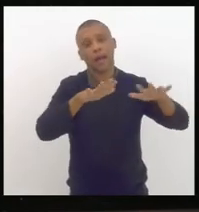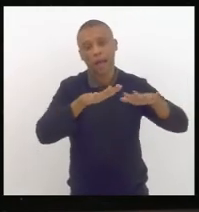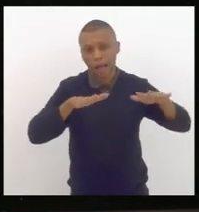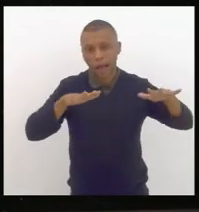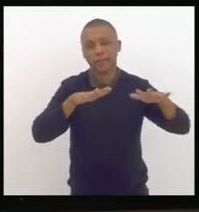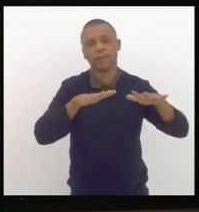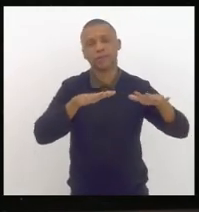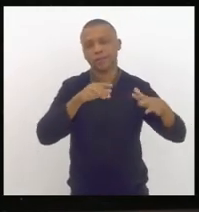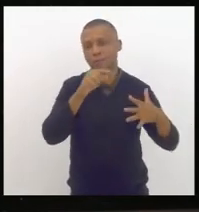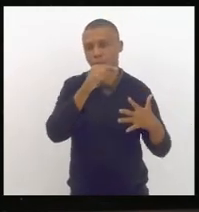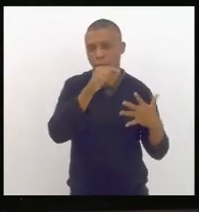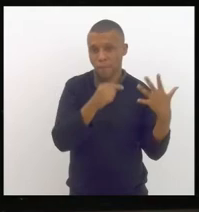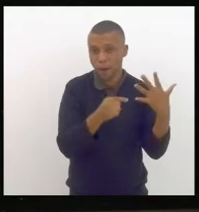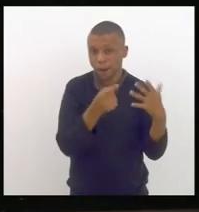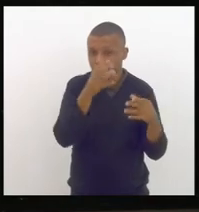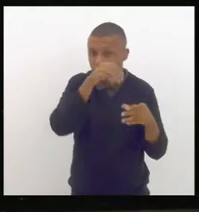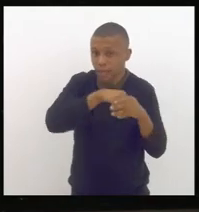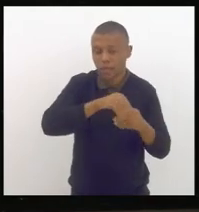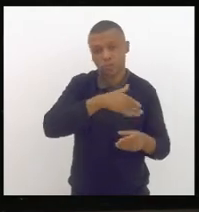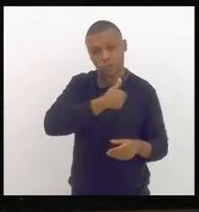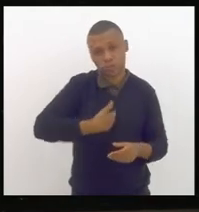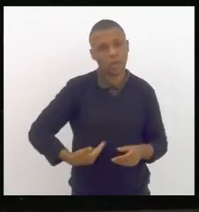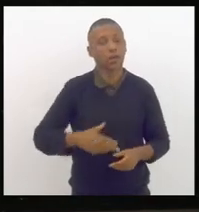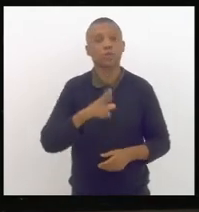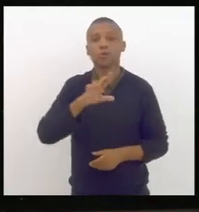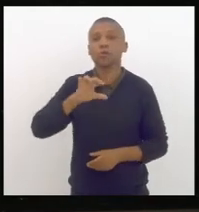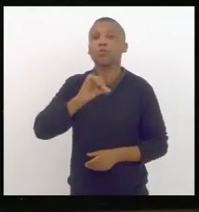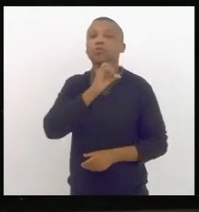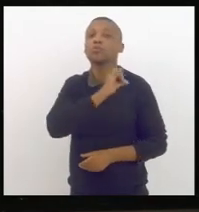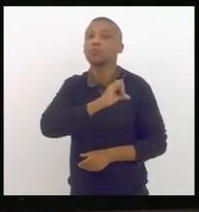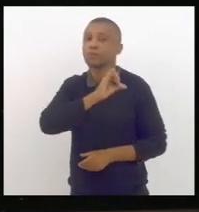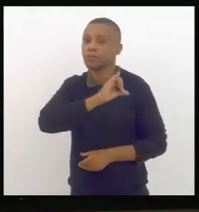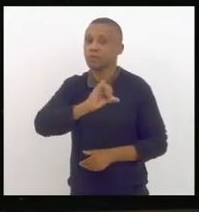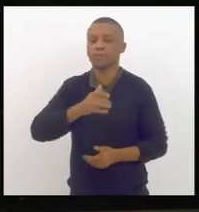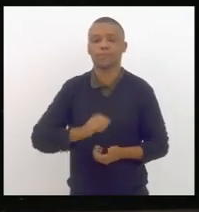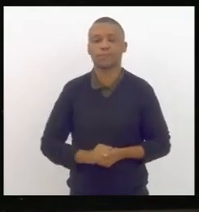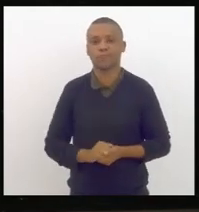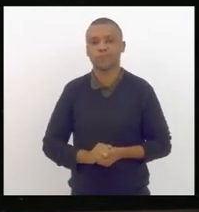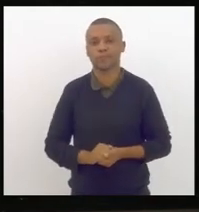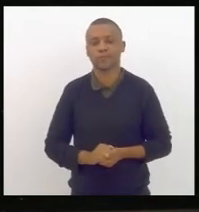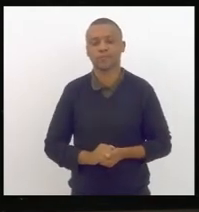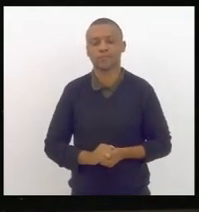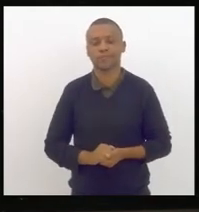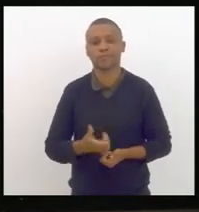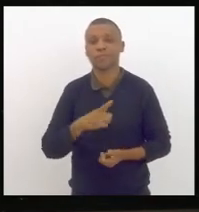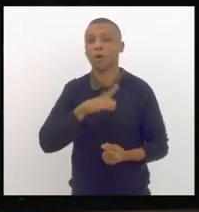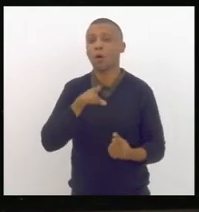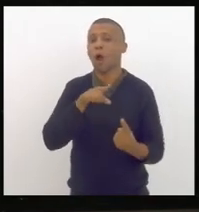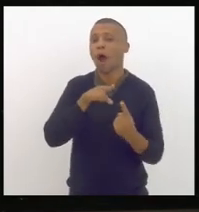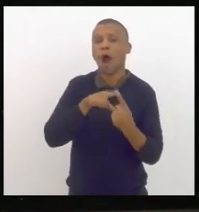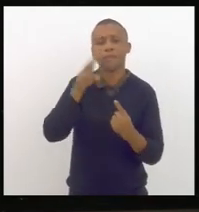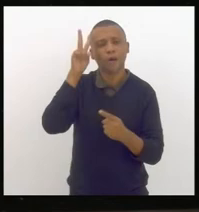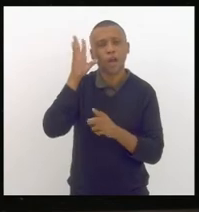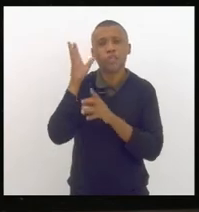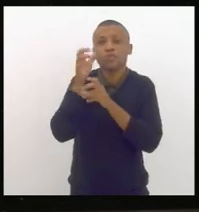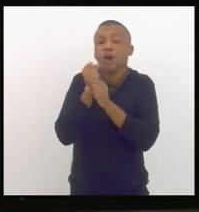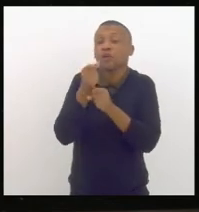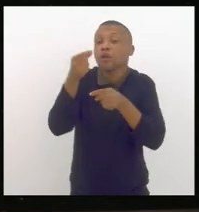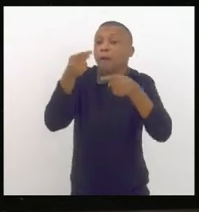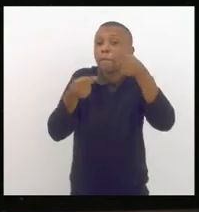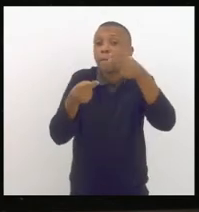essas, no âmbito do Estado, que são alvos históricos de políticas públicas